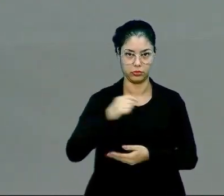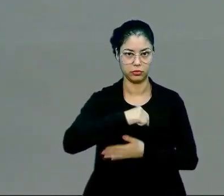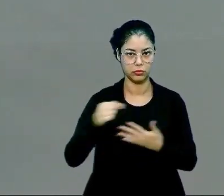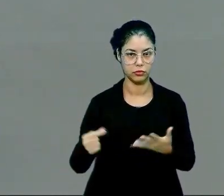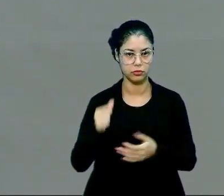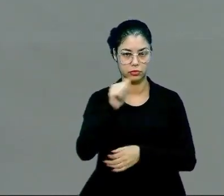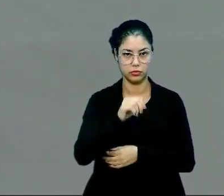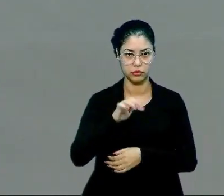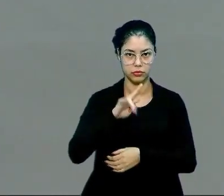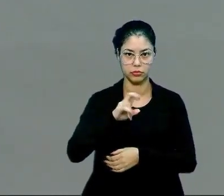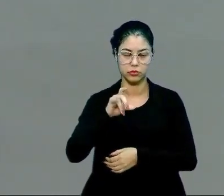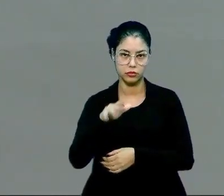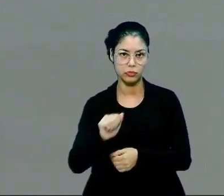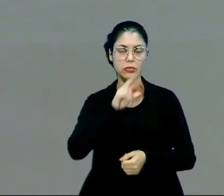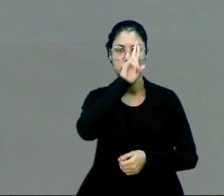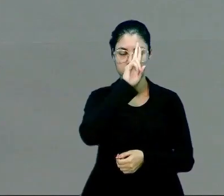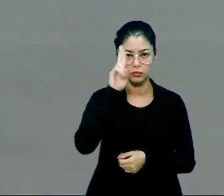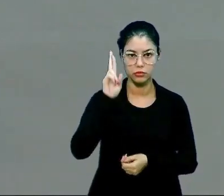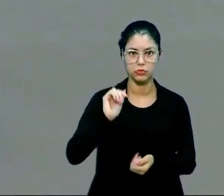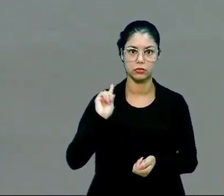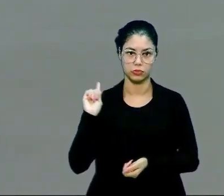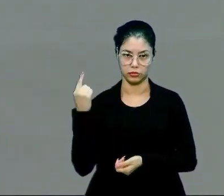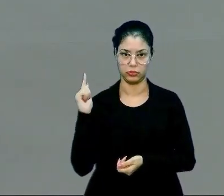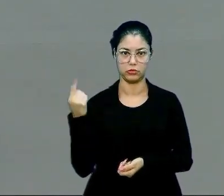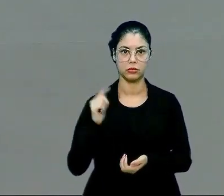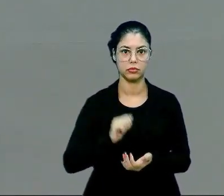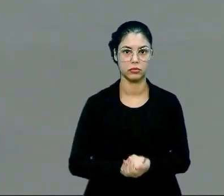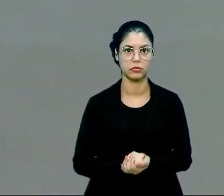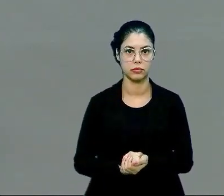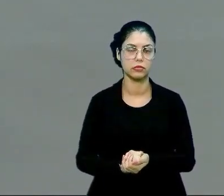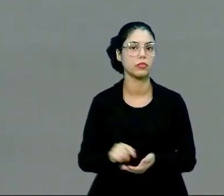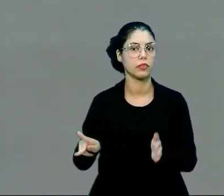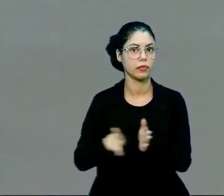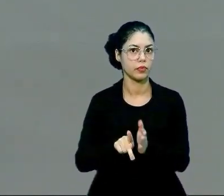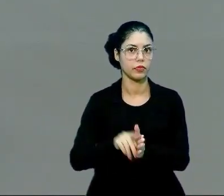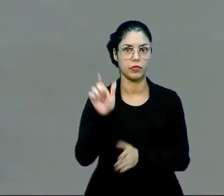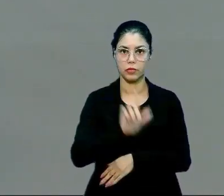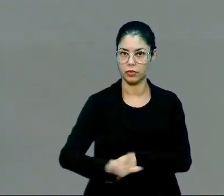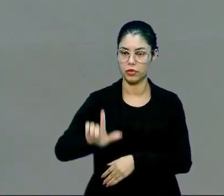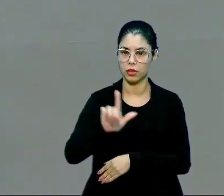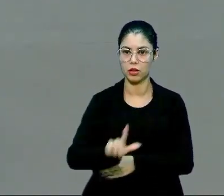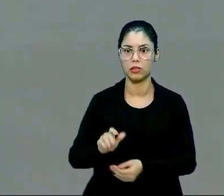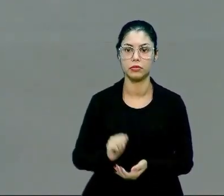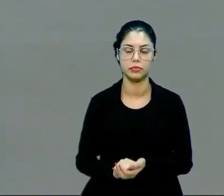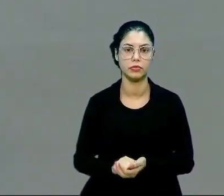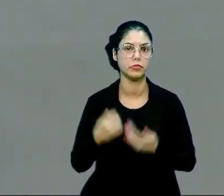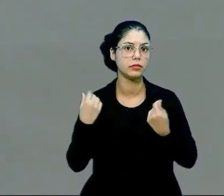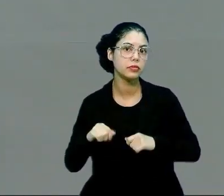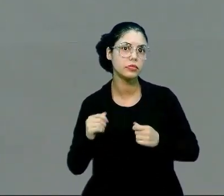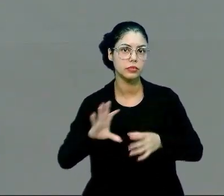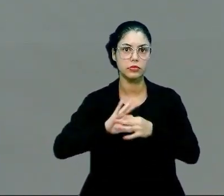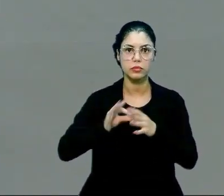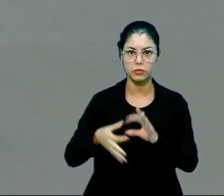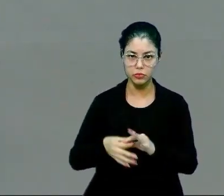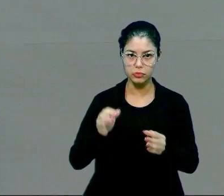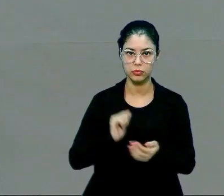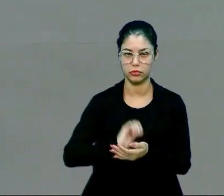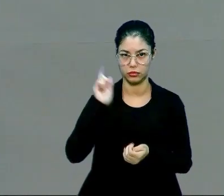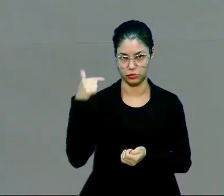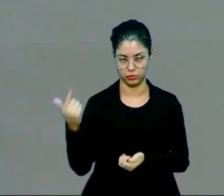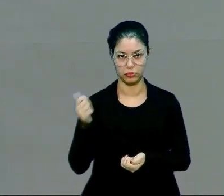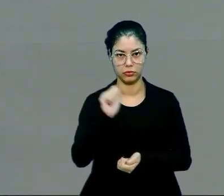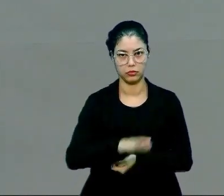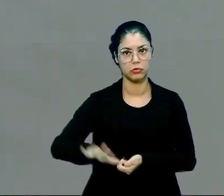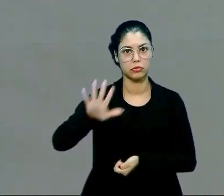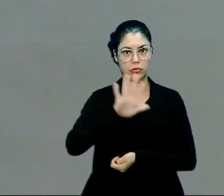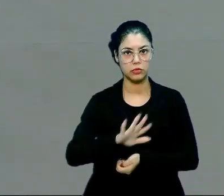de áreas. História, geografia, a própria literatura. Então, eu preciso contextualizar com essas outras áreas